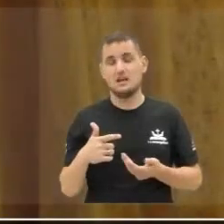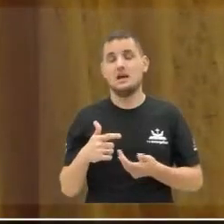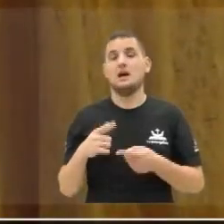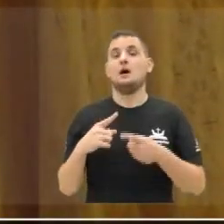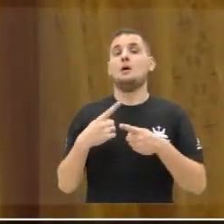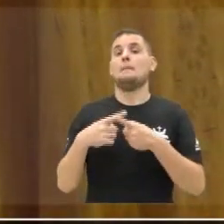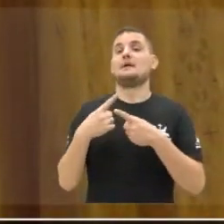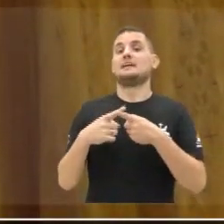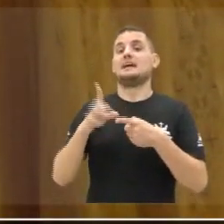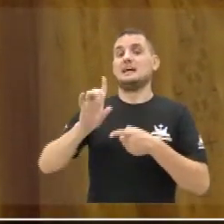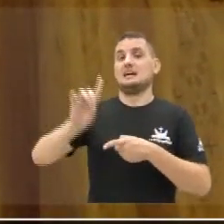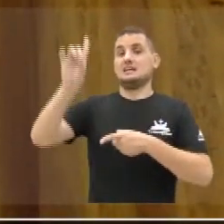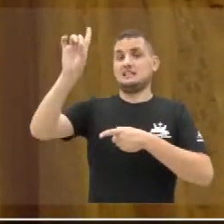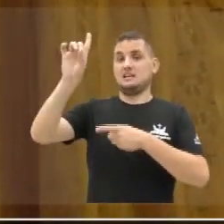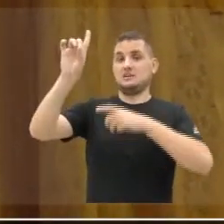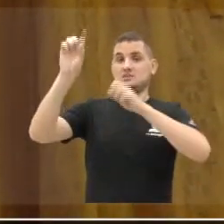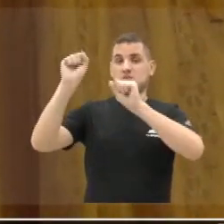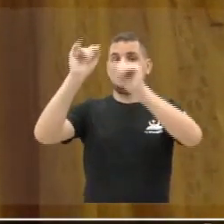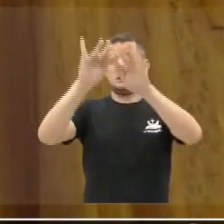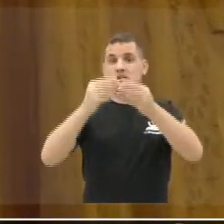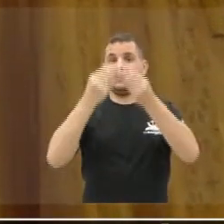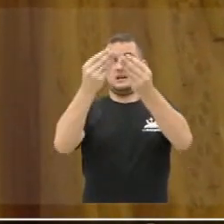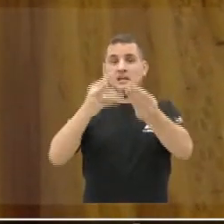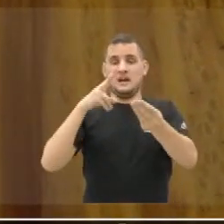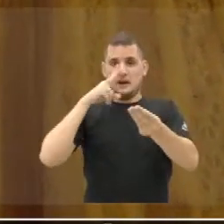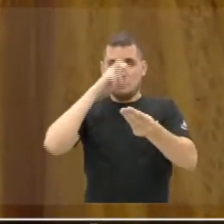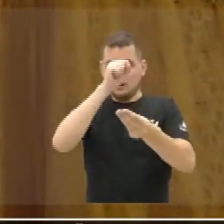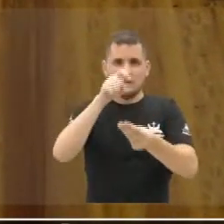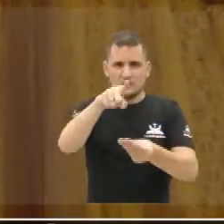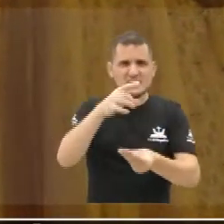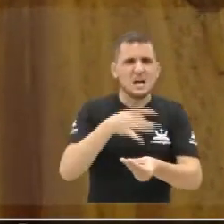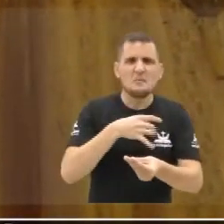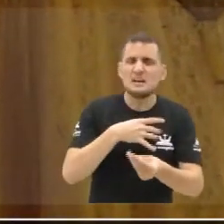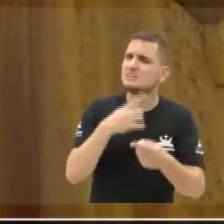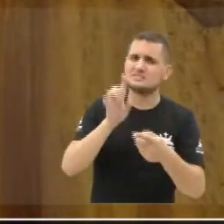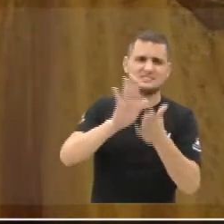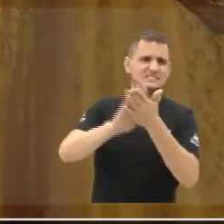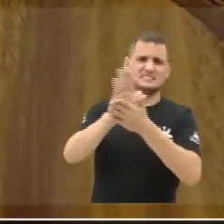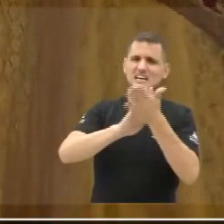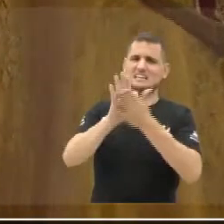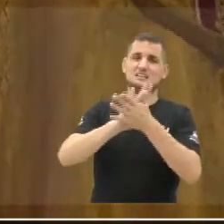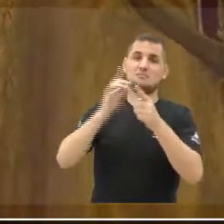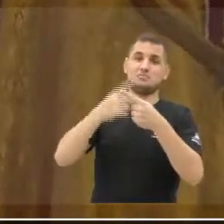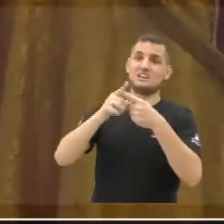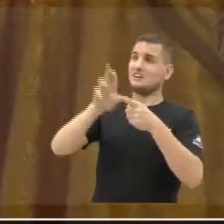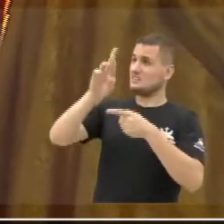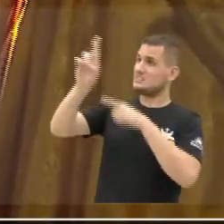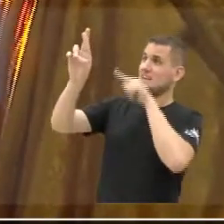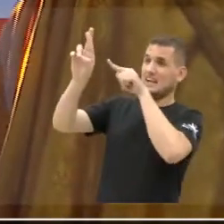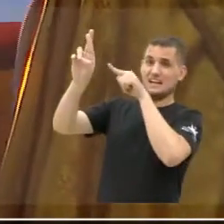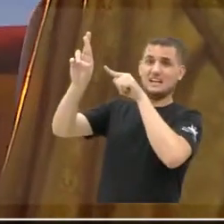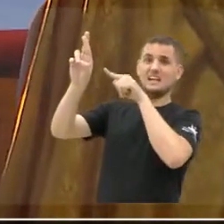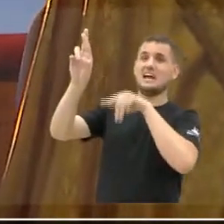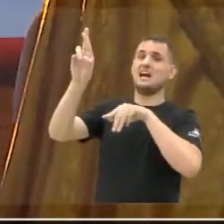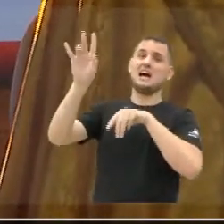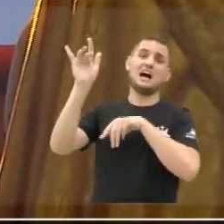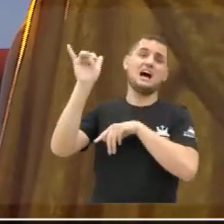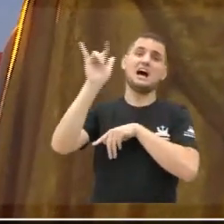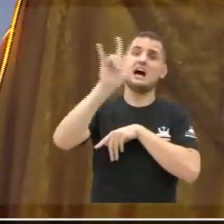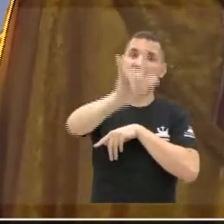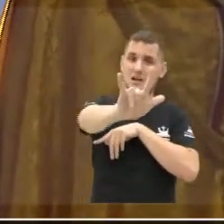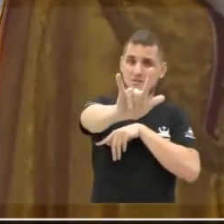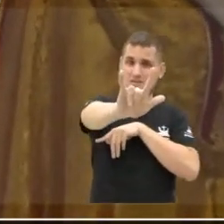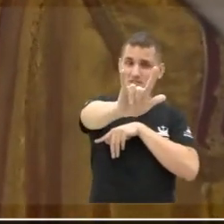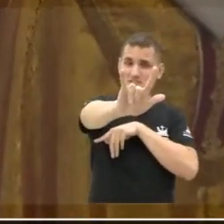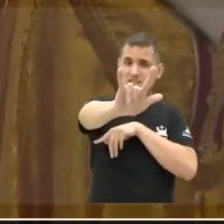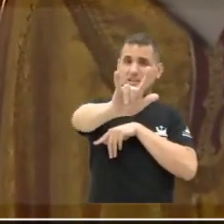levantará. Não tenha medo, porque Ele, é o Senhor que te ama, que cuida de ti. Não é uma